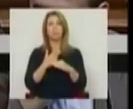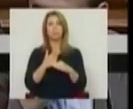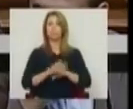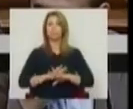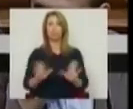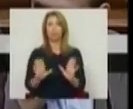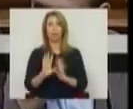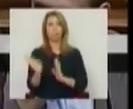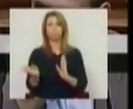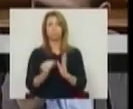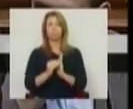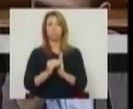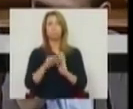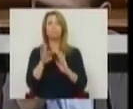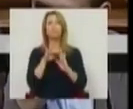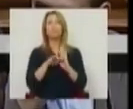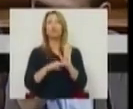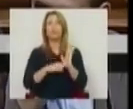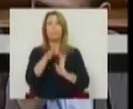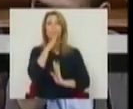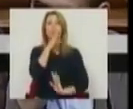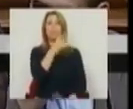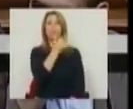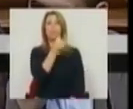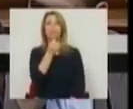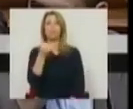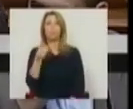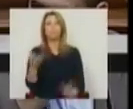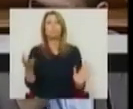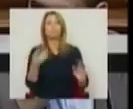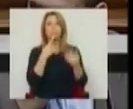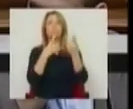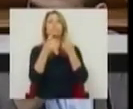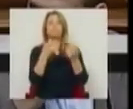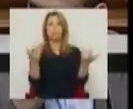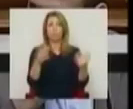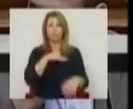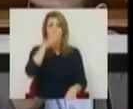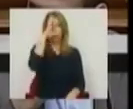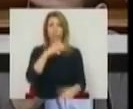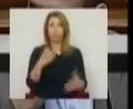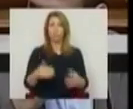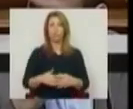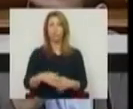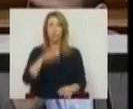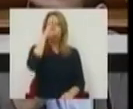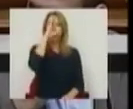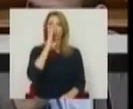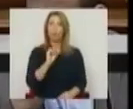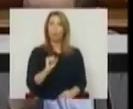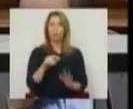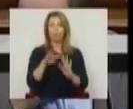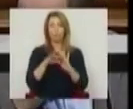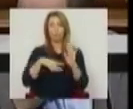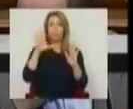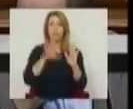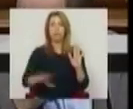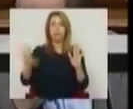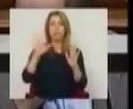no Programa Ferrovia 2020. E a pergunta que eu lhe deixo, Sr. Ministro, é o seguinte: o Governo, no Programa